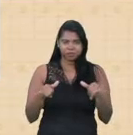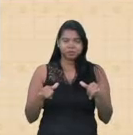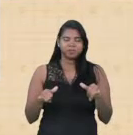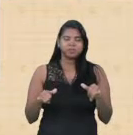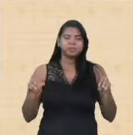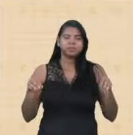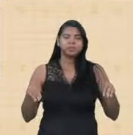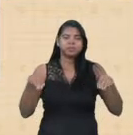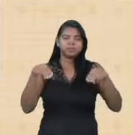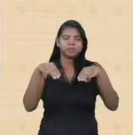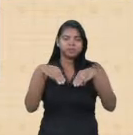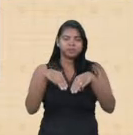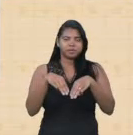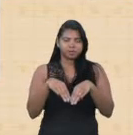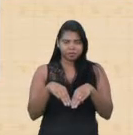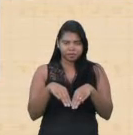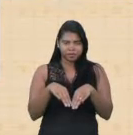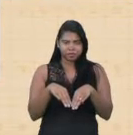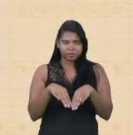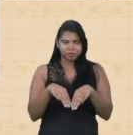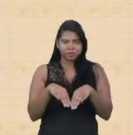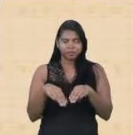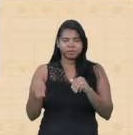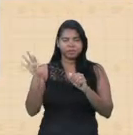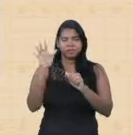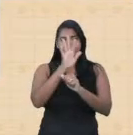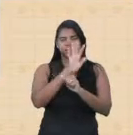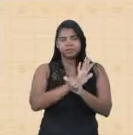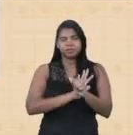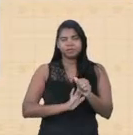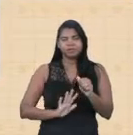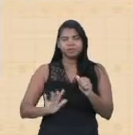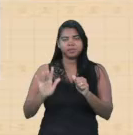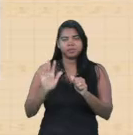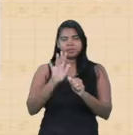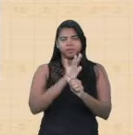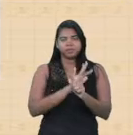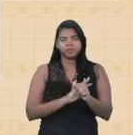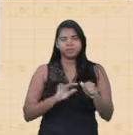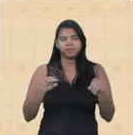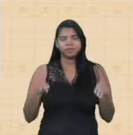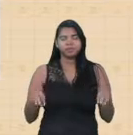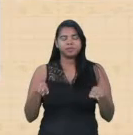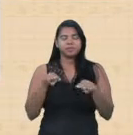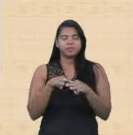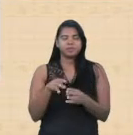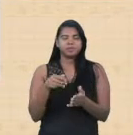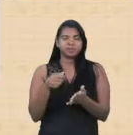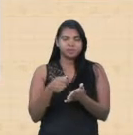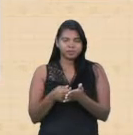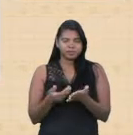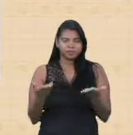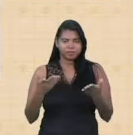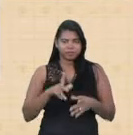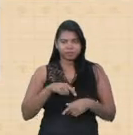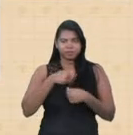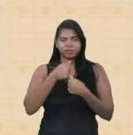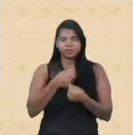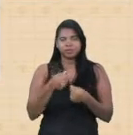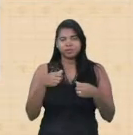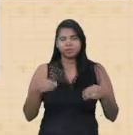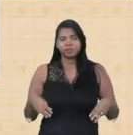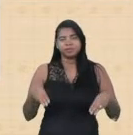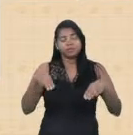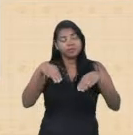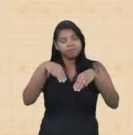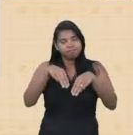numa região em que existe uma carga, obrigatoriamente será gerado uma força magnética, dependendo